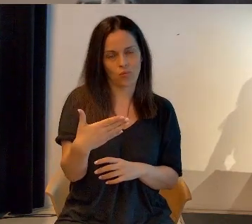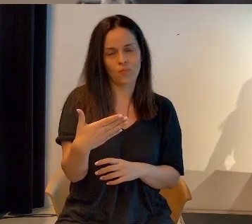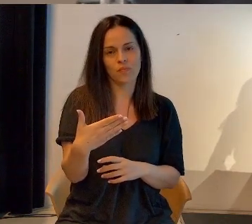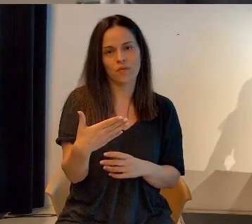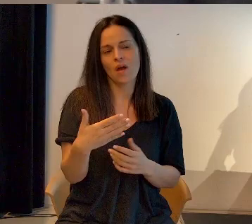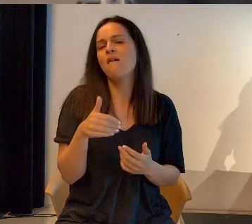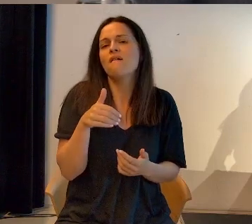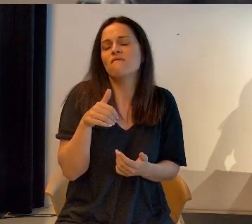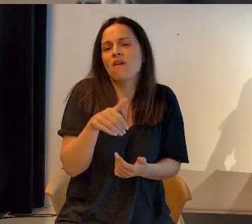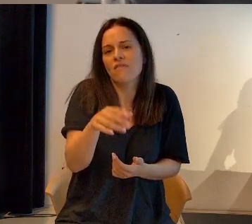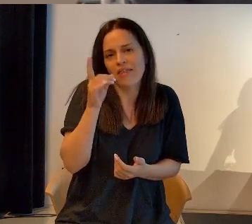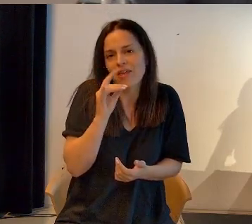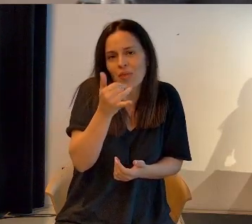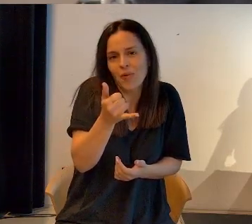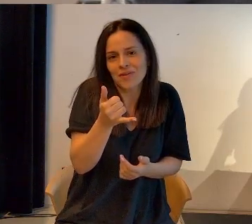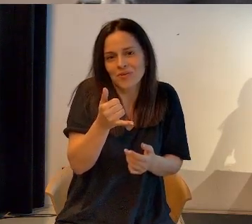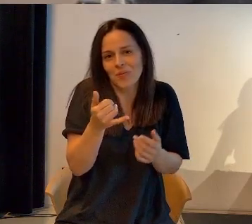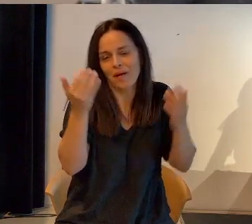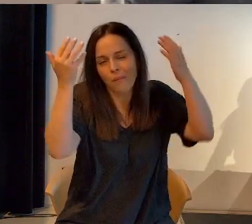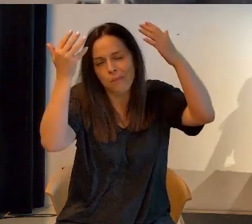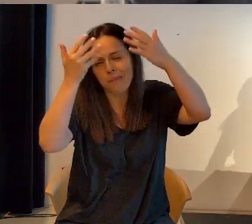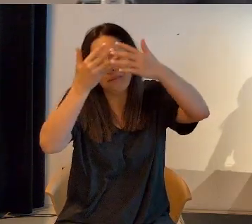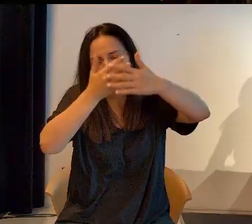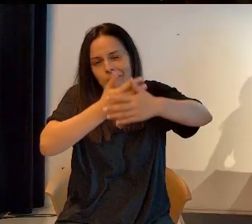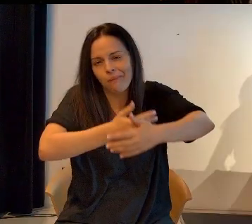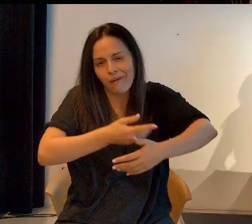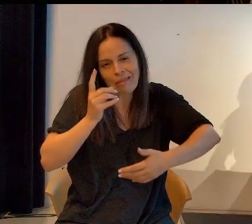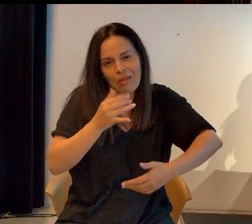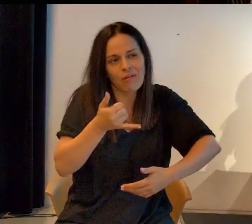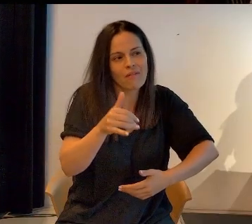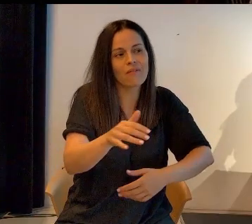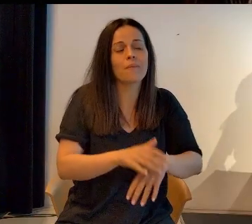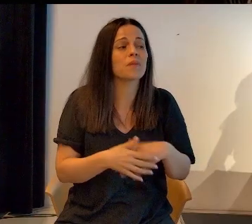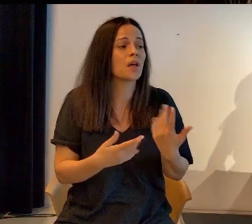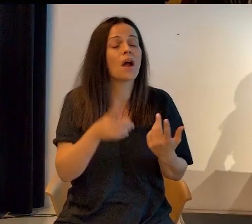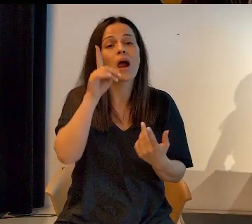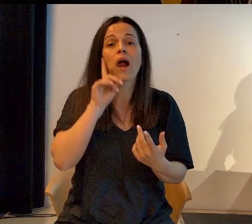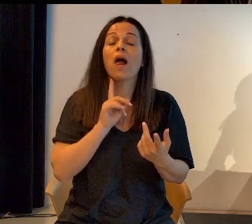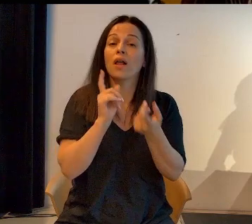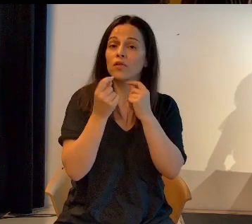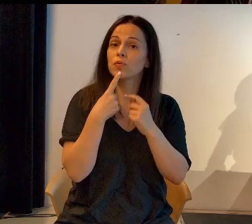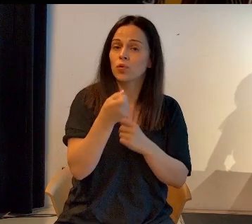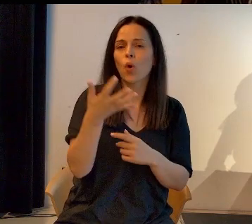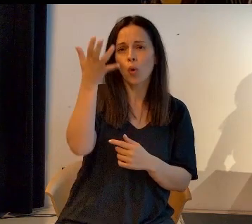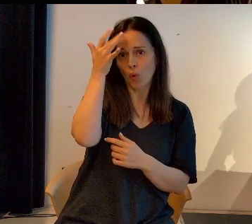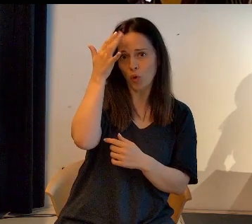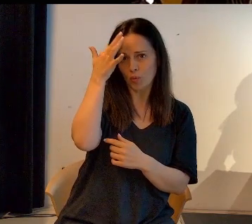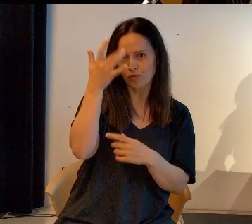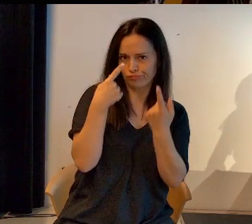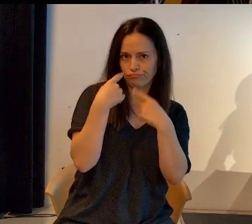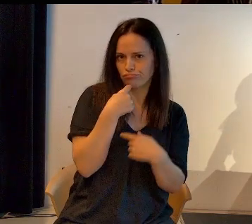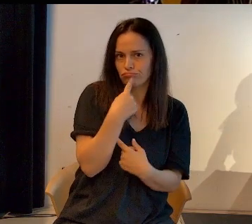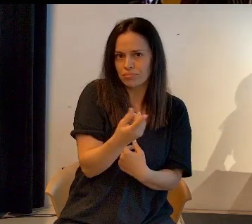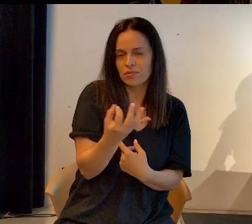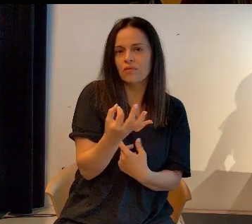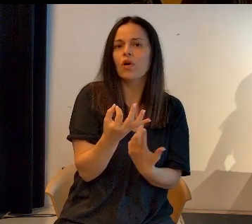Quer dizer, vai chegar ao dia 2, com toda a certeza. Pois vai. Os números que revelou,